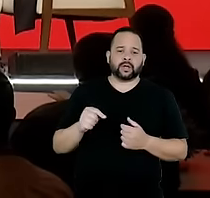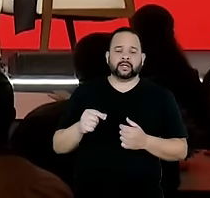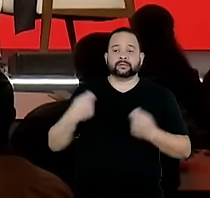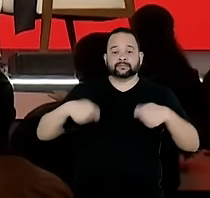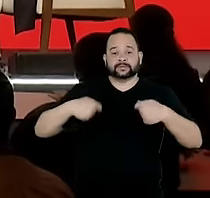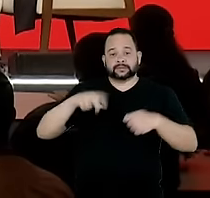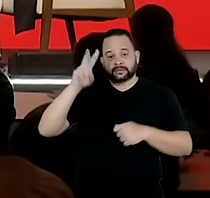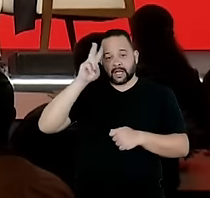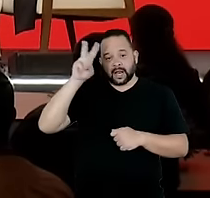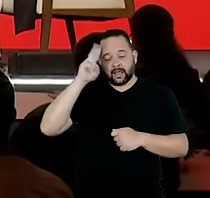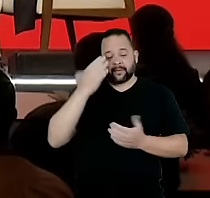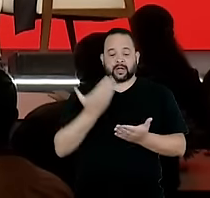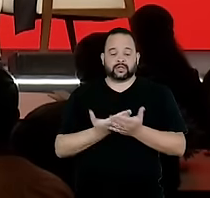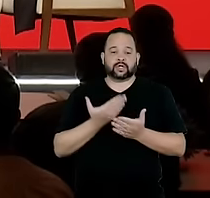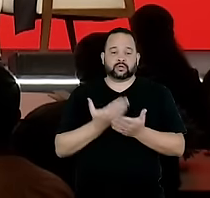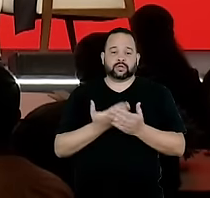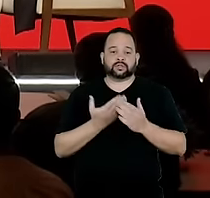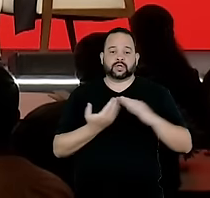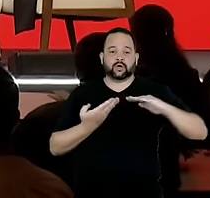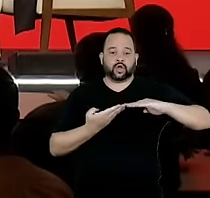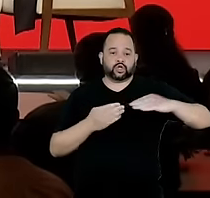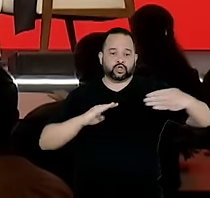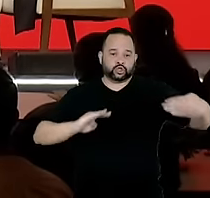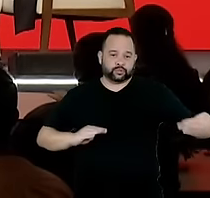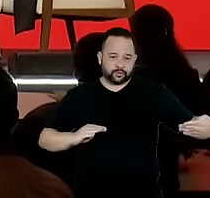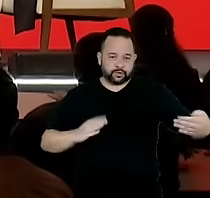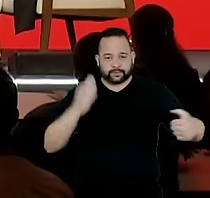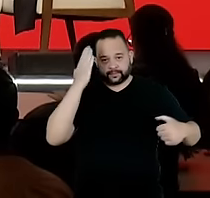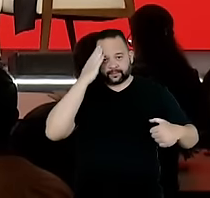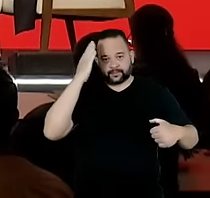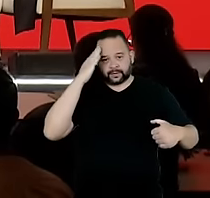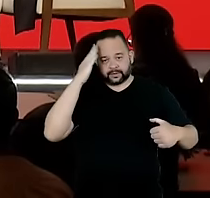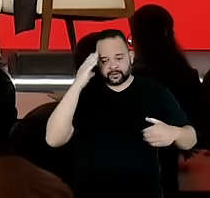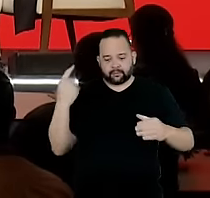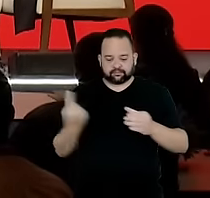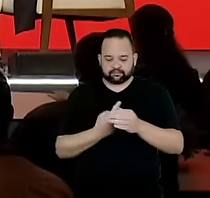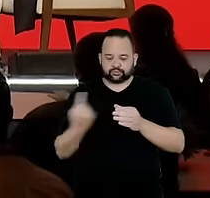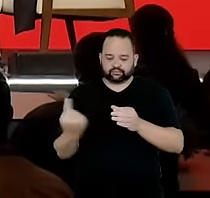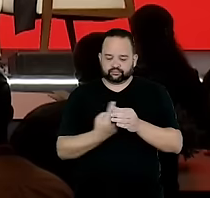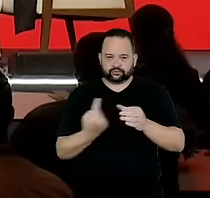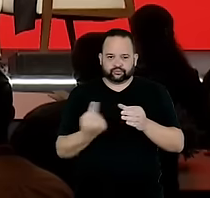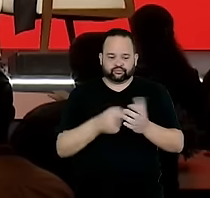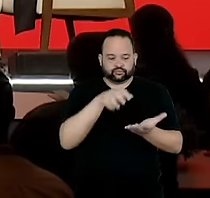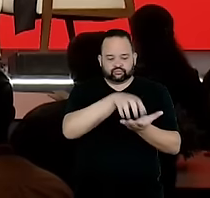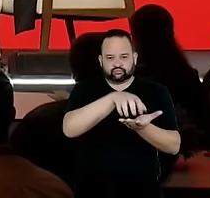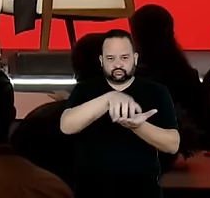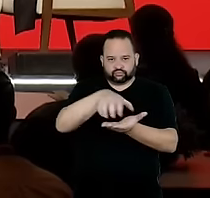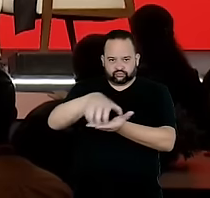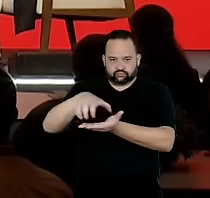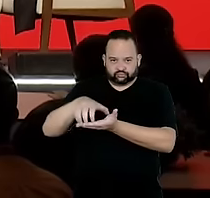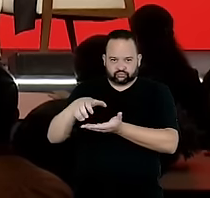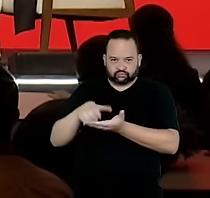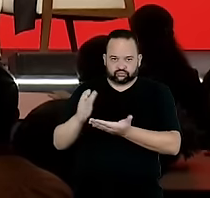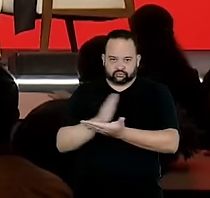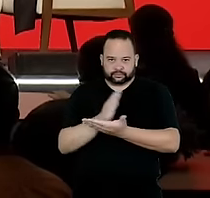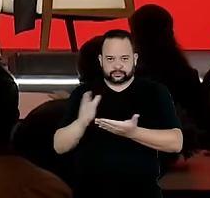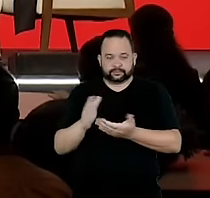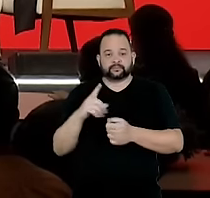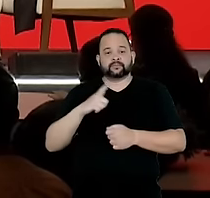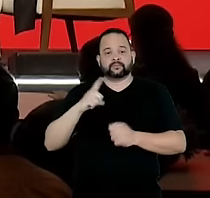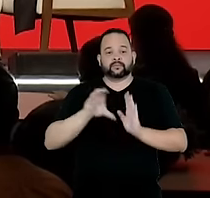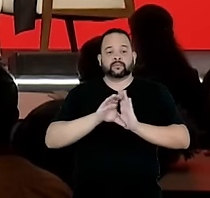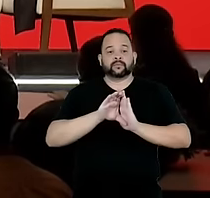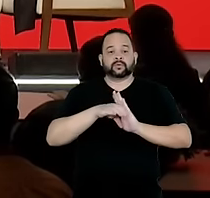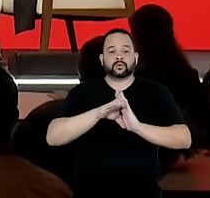de biologia e a gente saber incluir as coisas dentro de categorias tá para gerar um conceito de